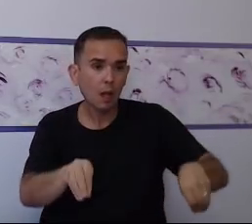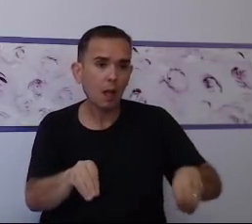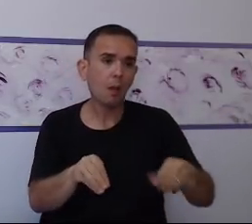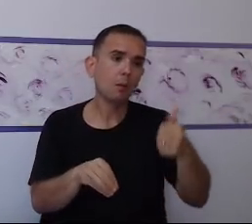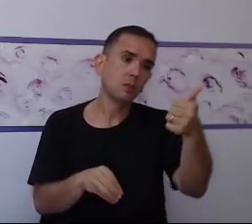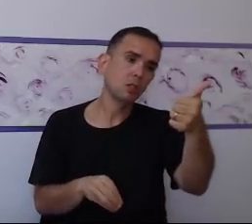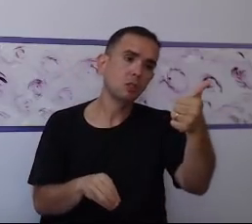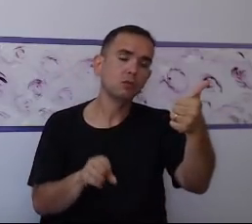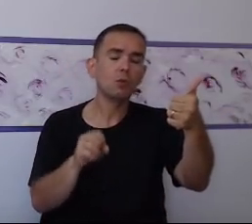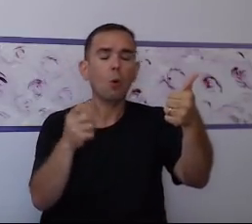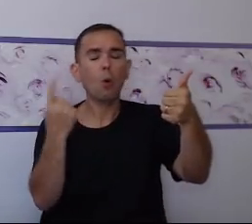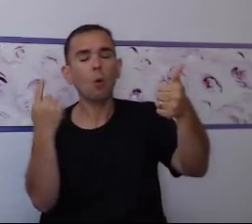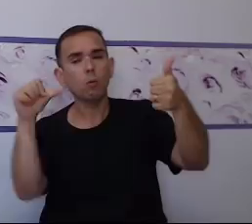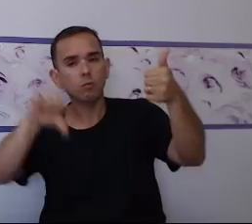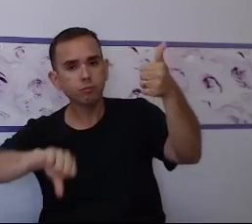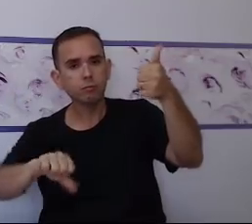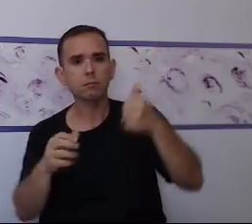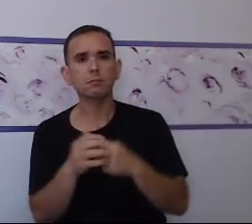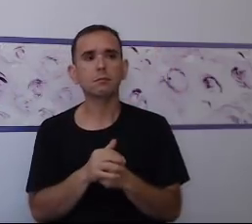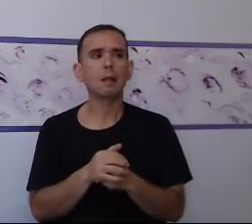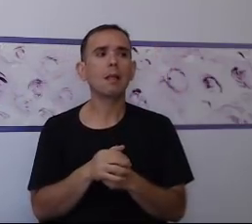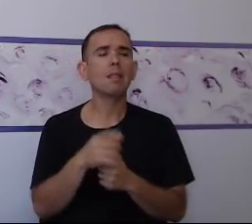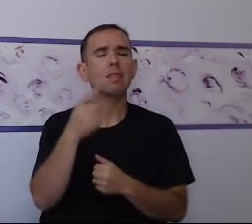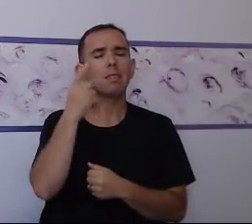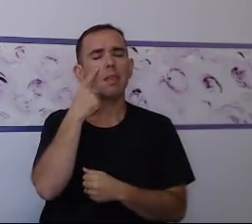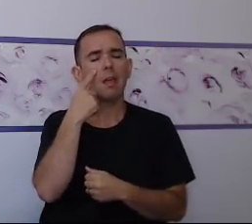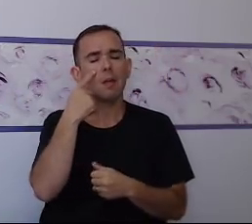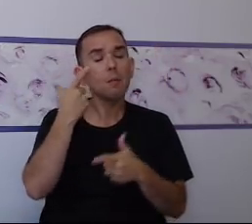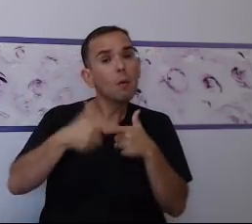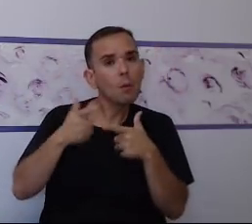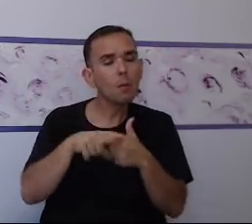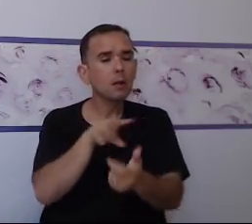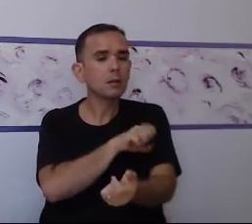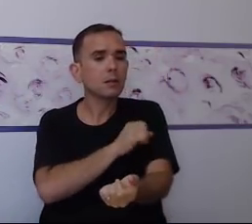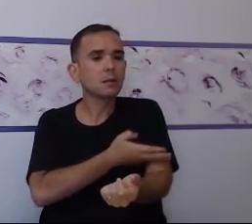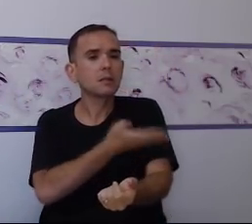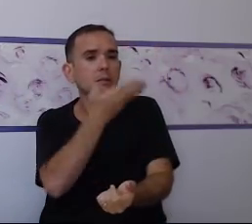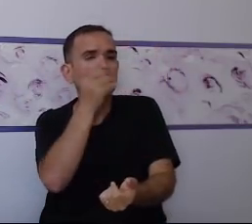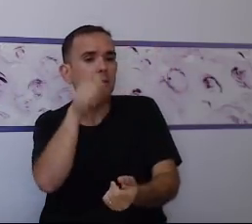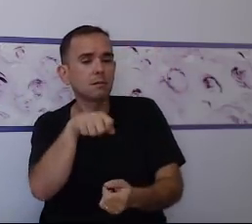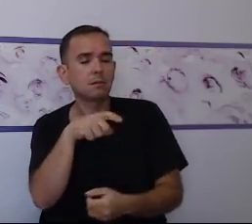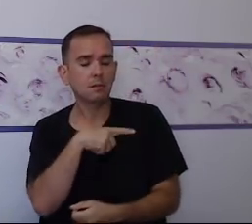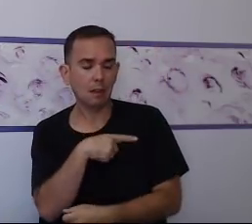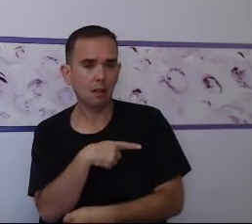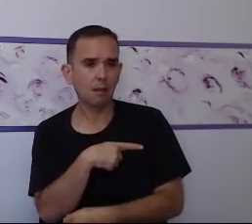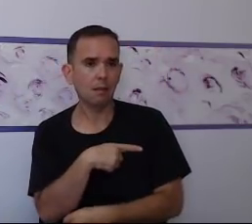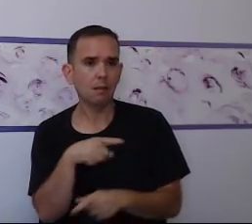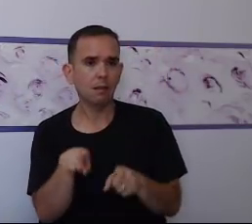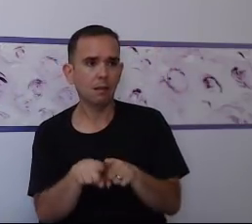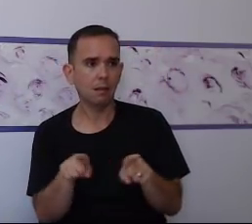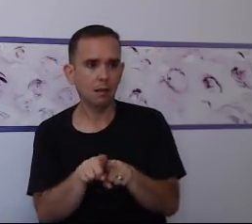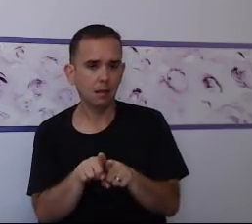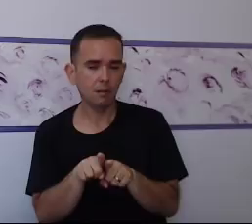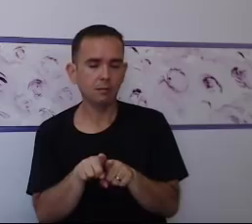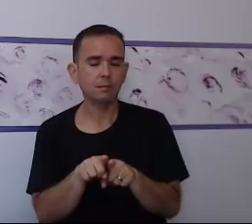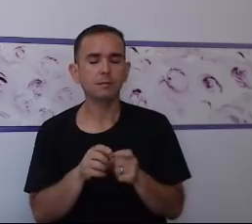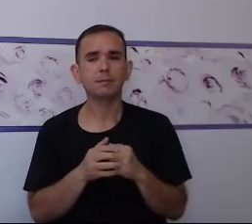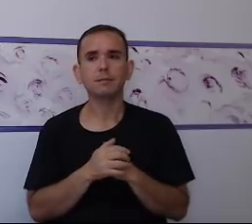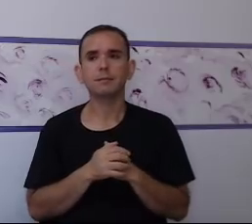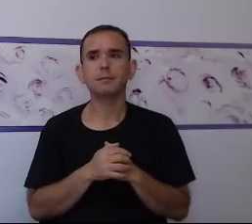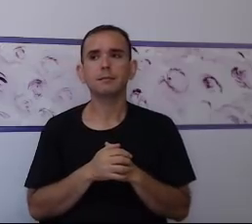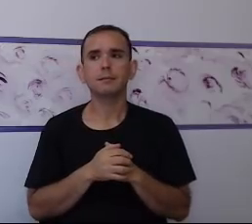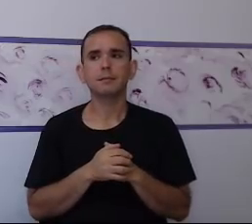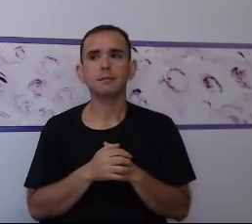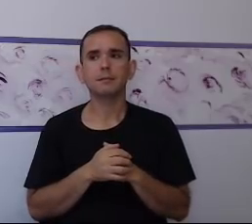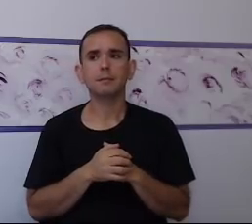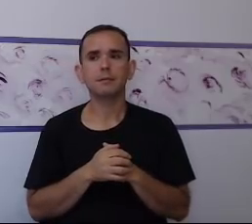bebê, tá? E variação súbita de pressão. Então, que é a eclâmpsia, né, e a pré-eclâmpsia. Pode trazer também esse aluno a vir